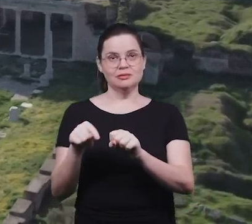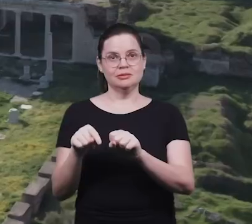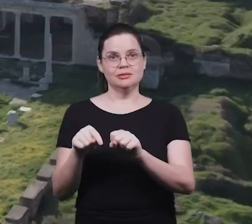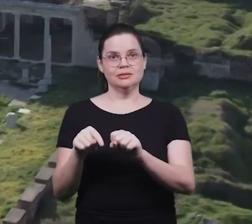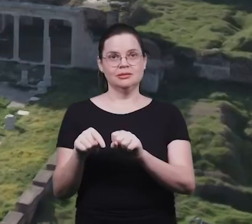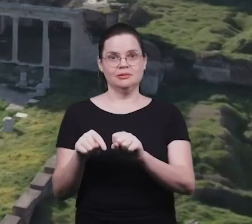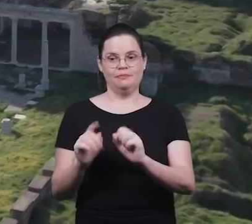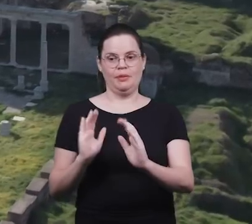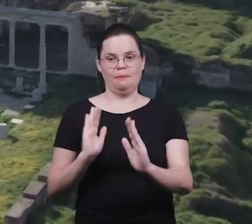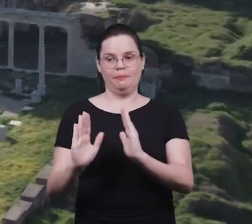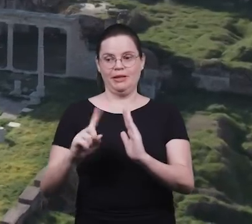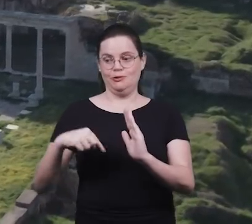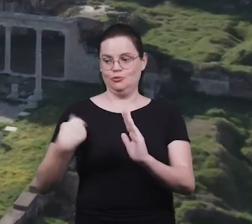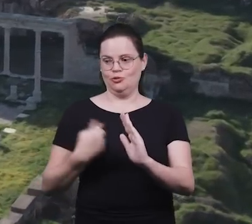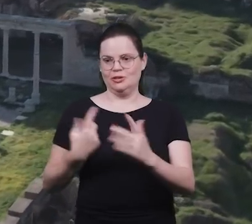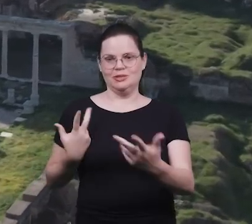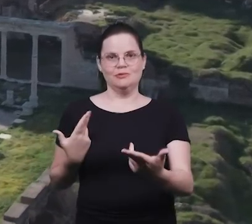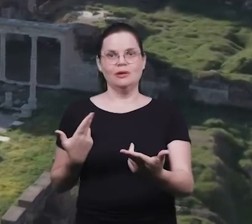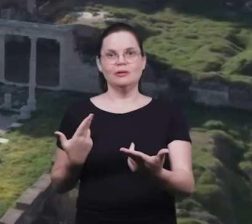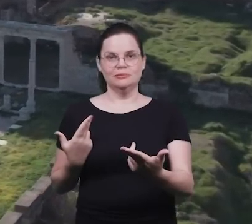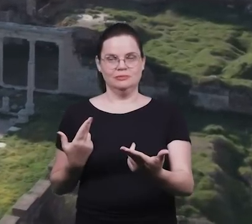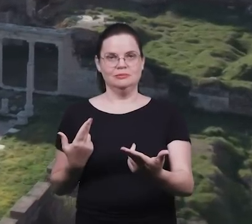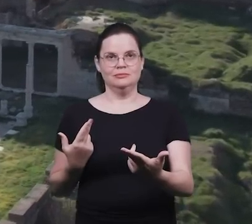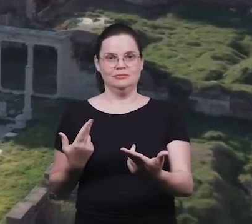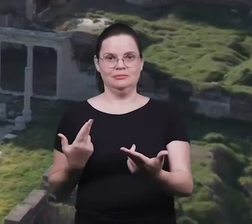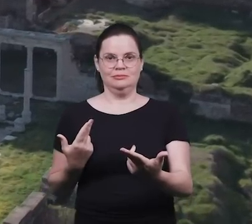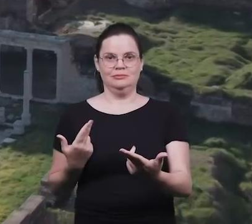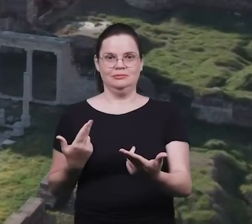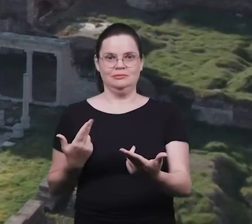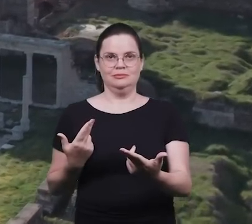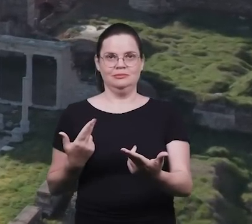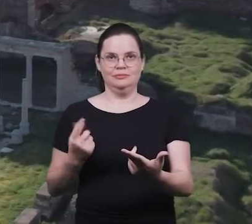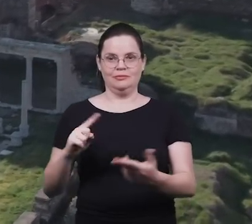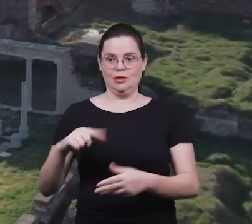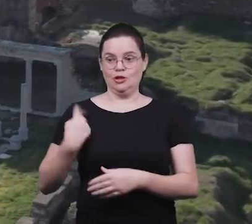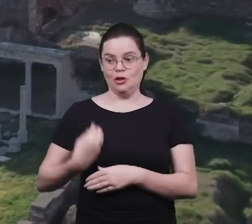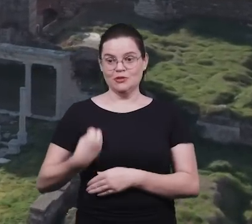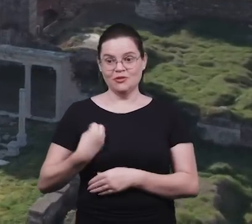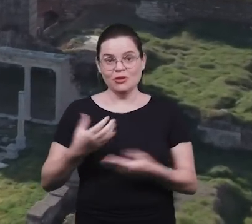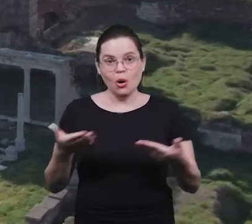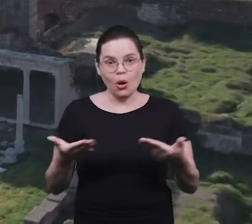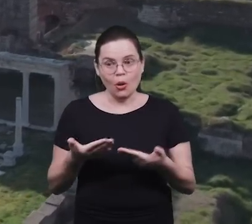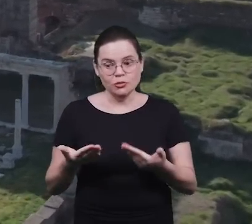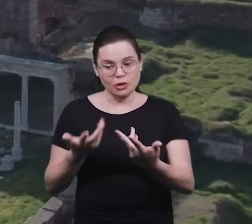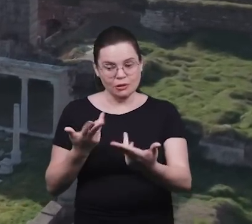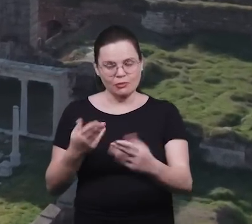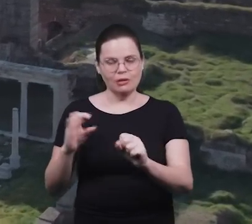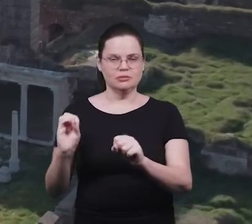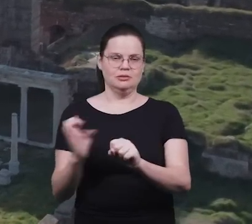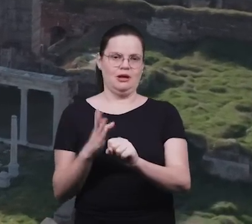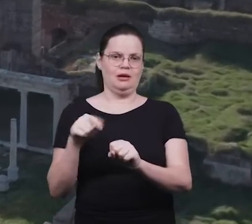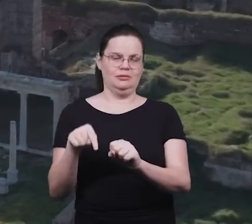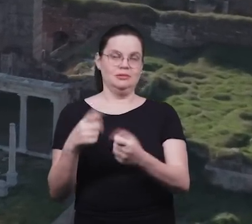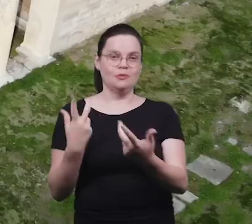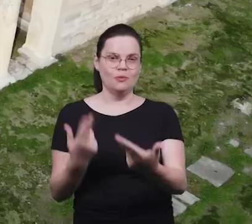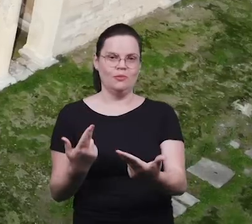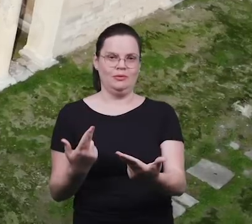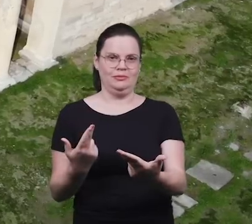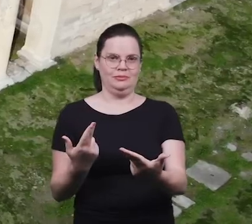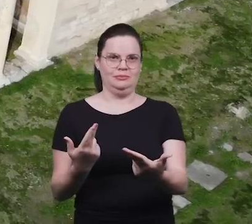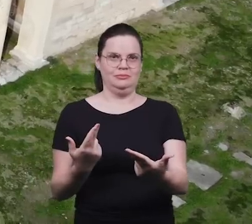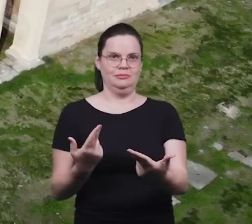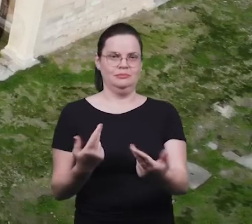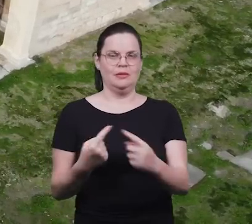o período que nós estamos vivendo. E o que é muito interessante é que nem todos